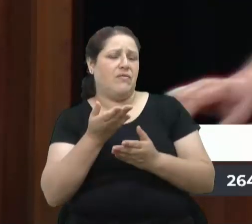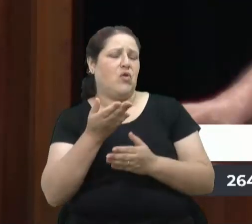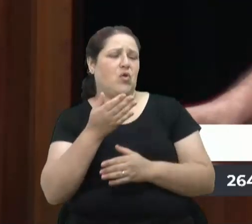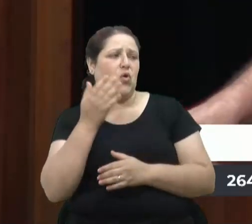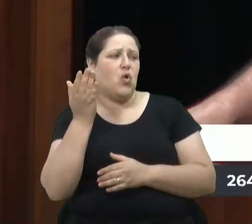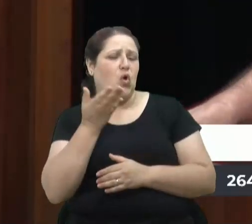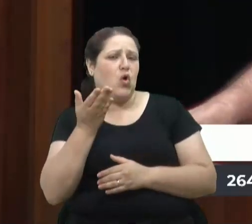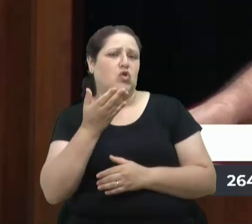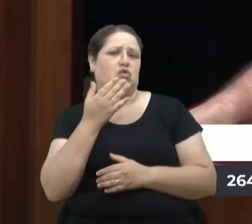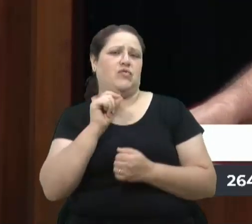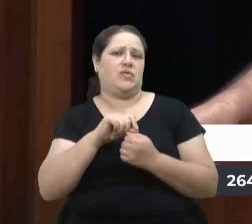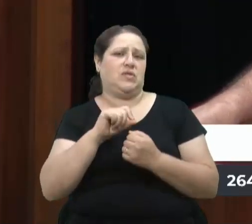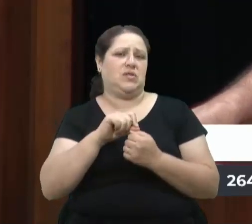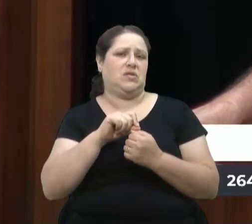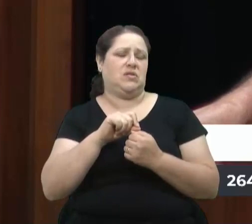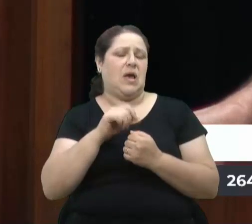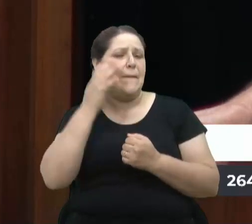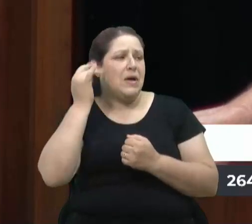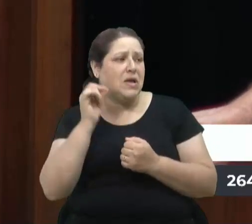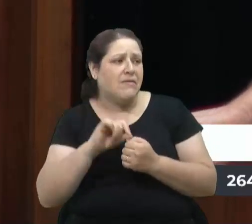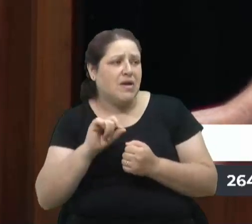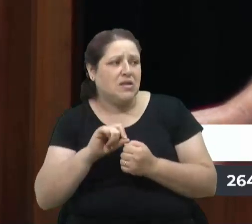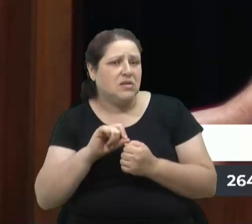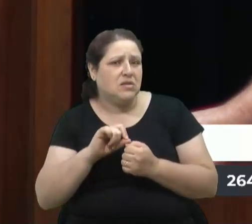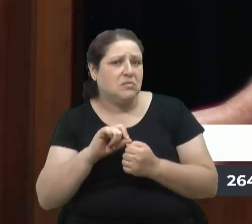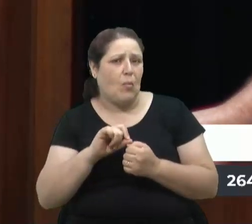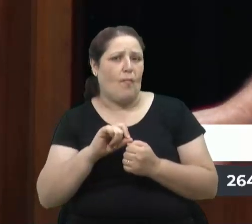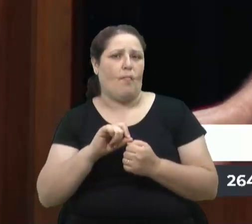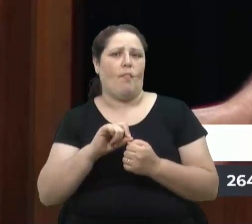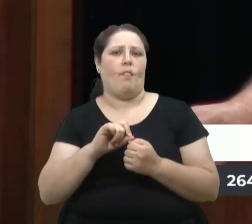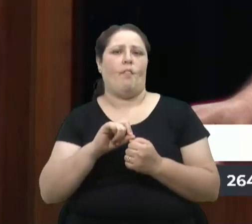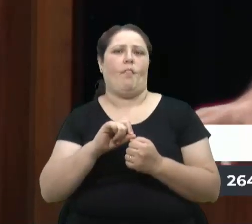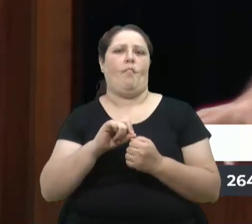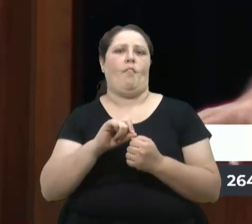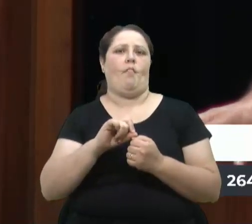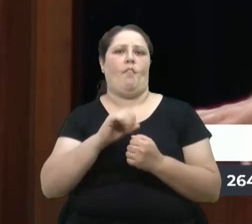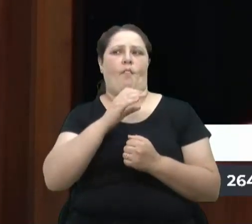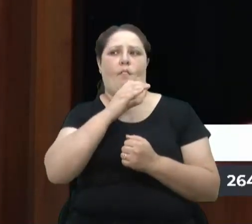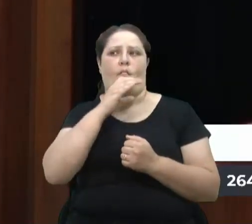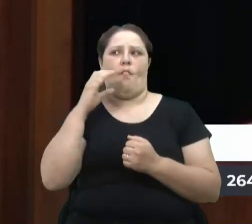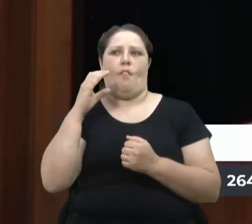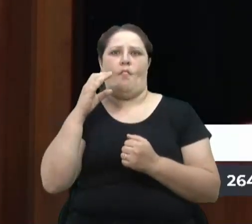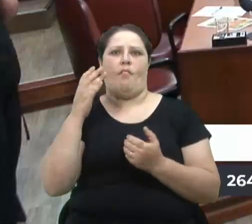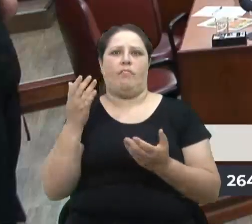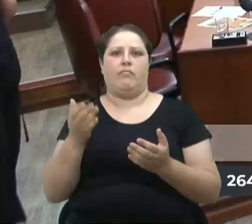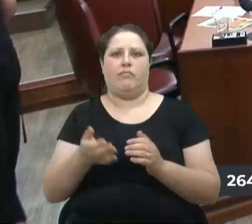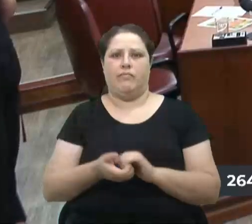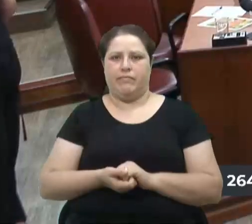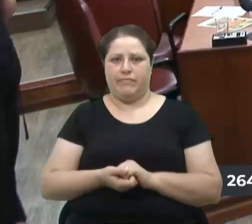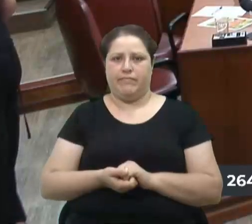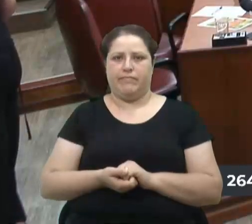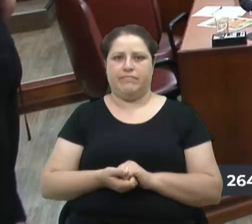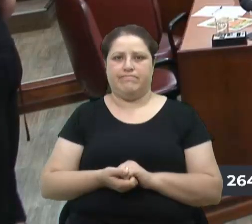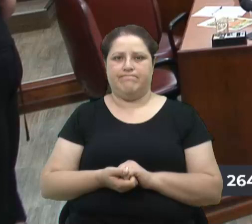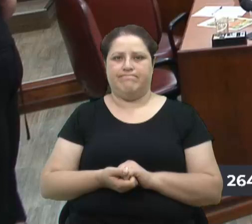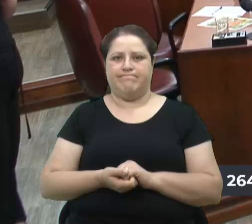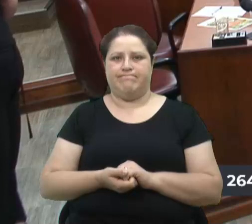amanhã. E até agora estamos aguardando e nada. Senhor parte, vereador Gil.